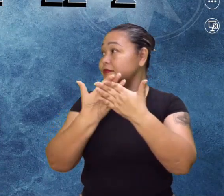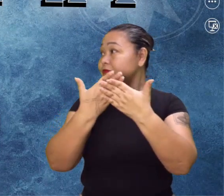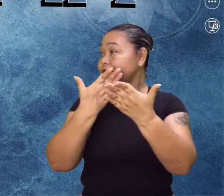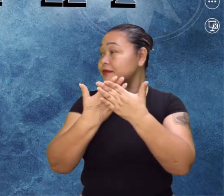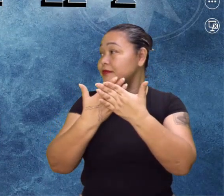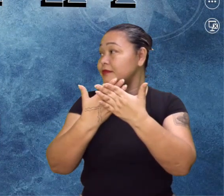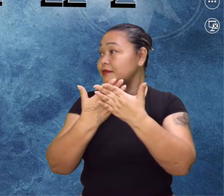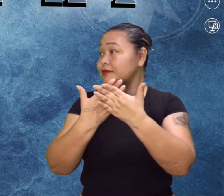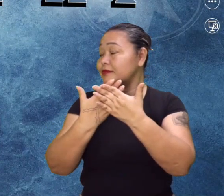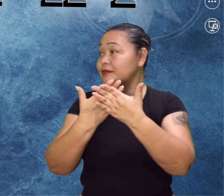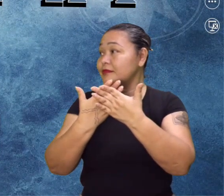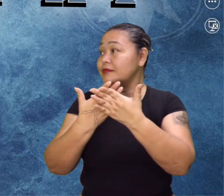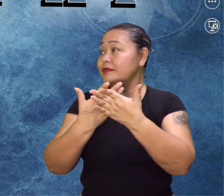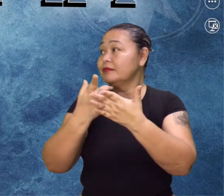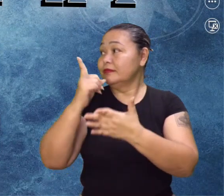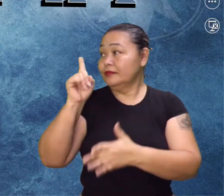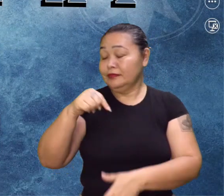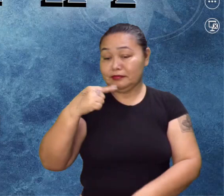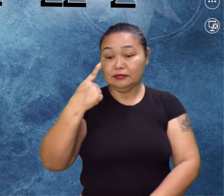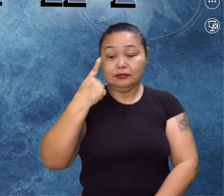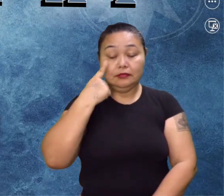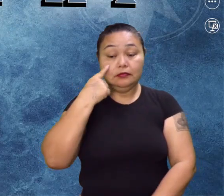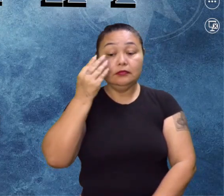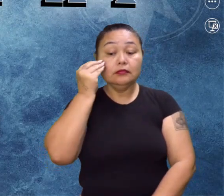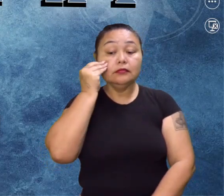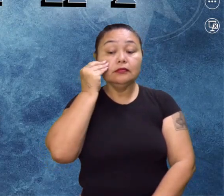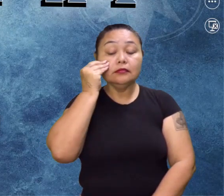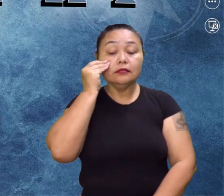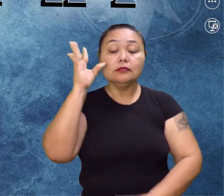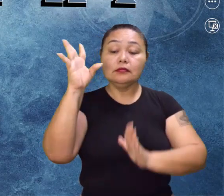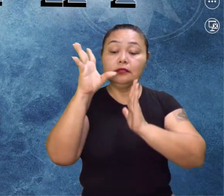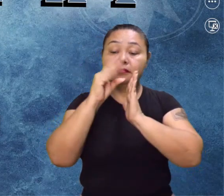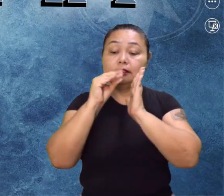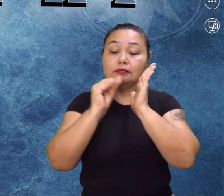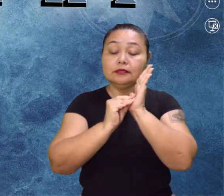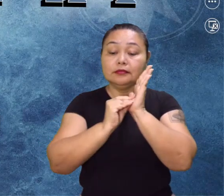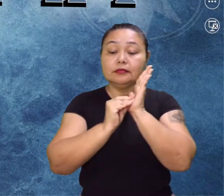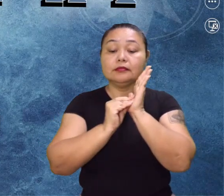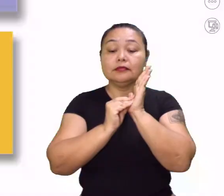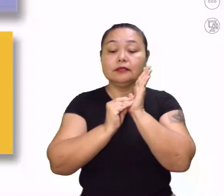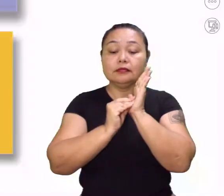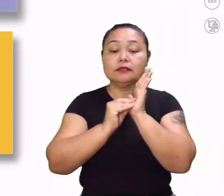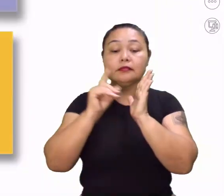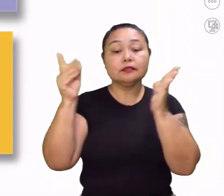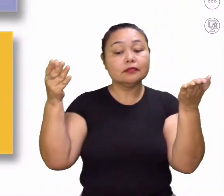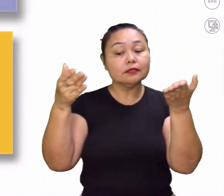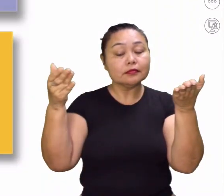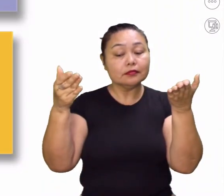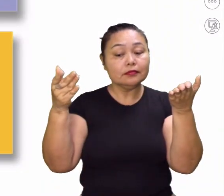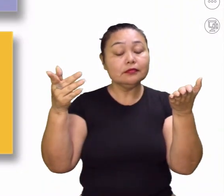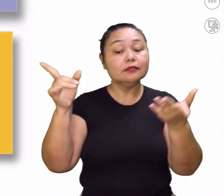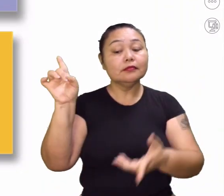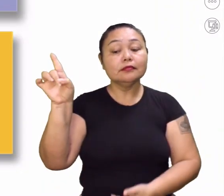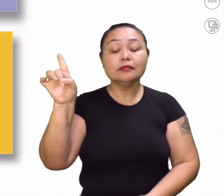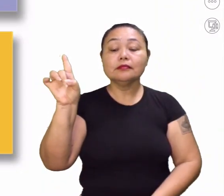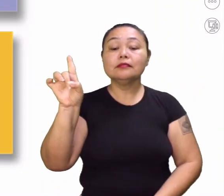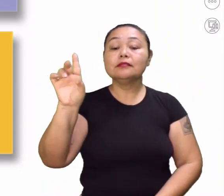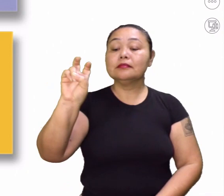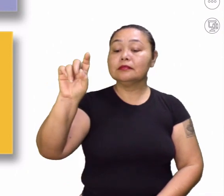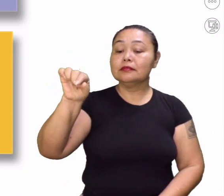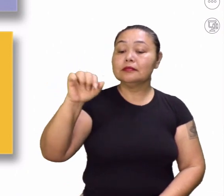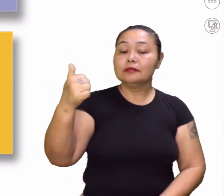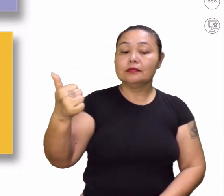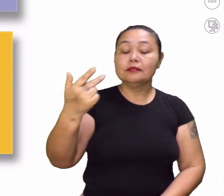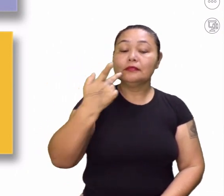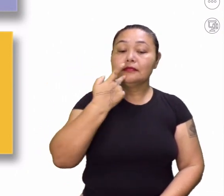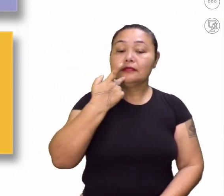hoje. Olha só, vamos verificar o nosso conteúdo da aula de hoje. E hoje a nossa aula 5.1